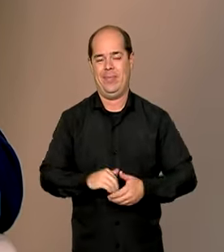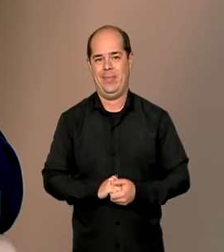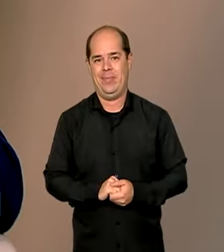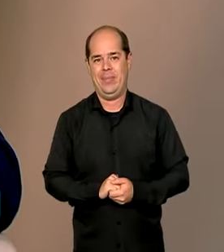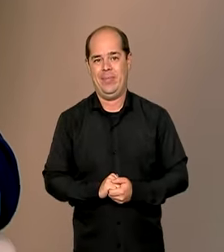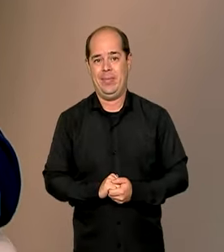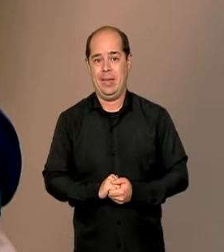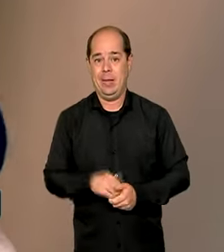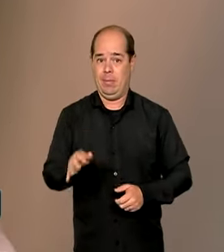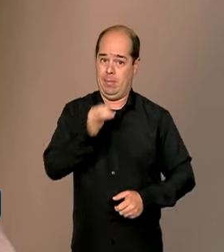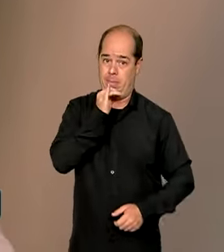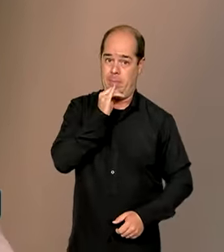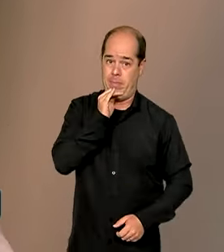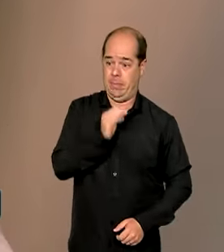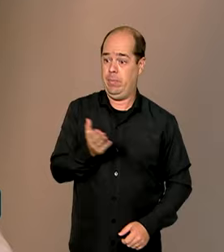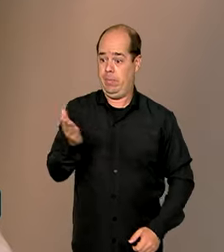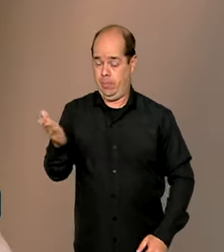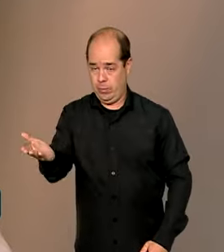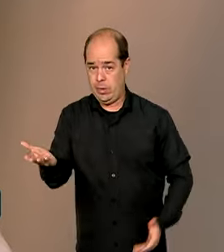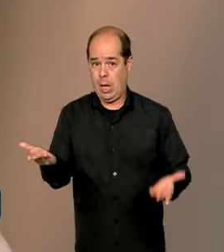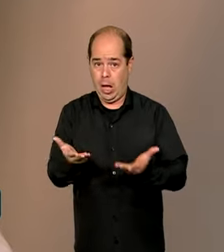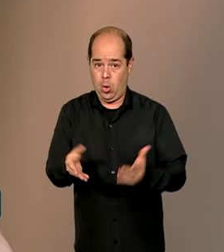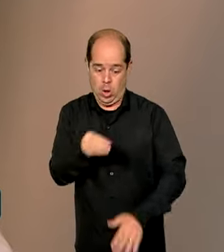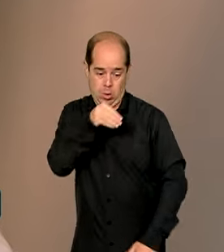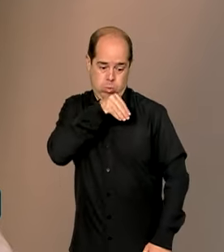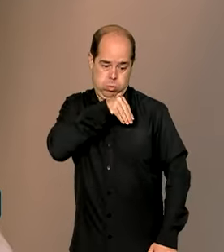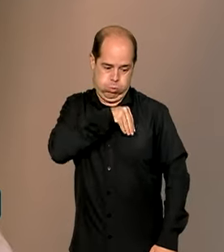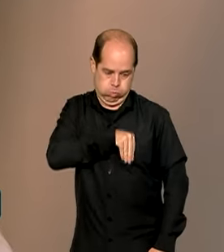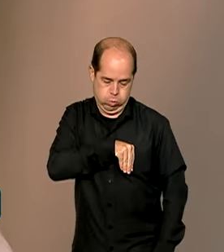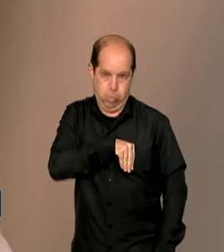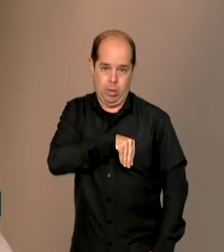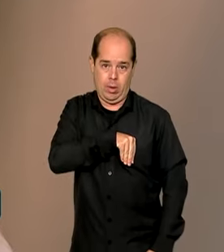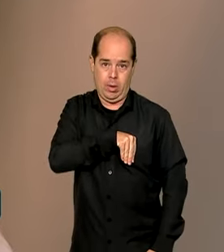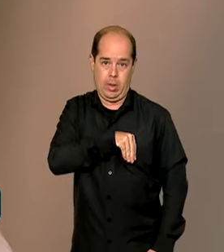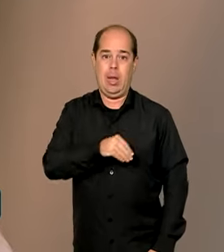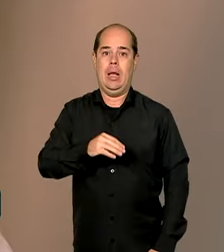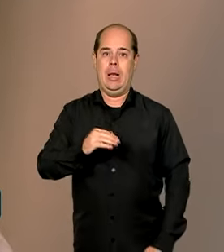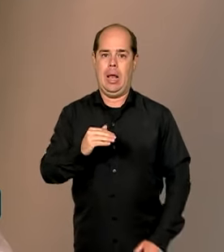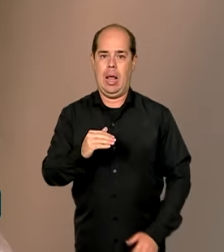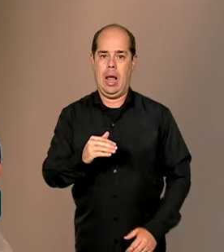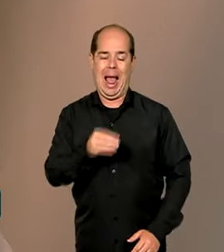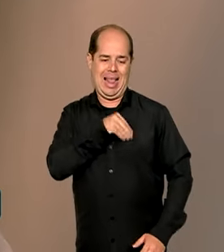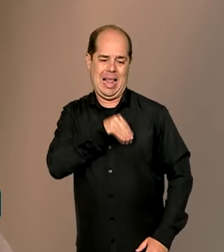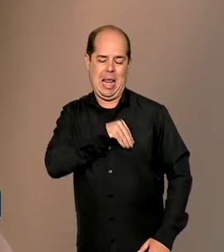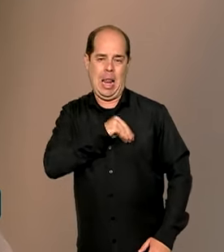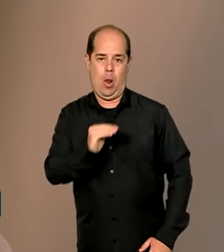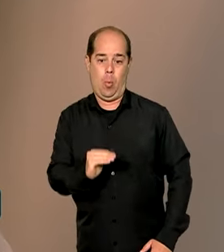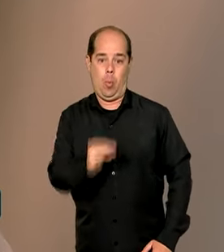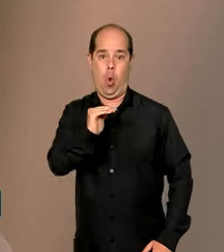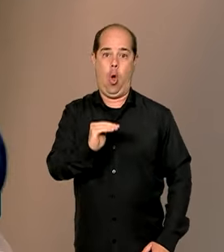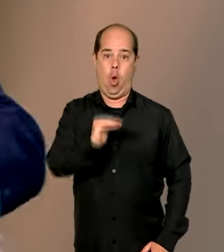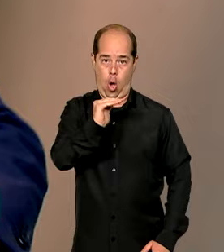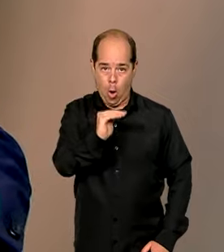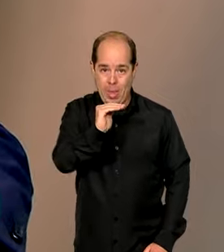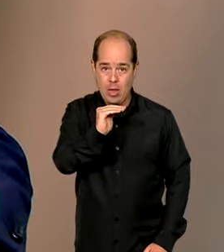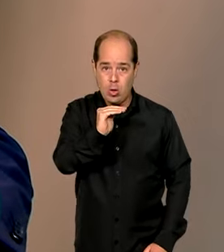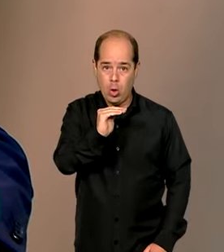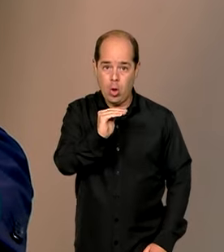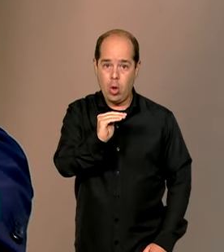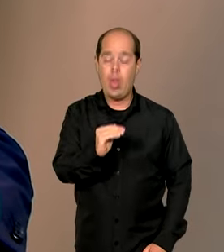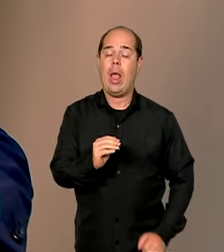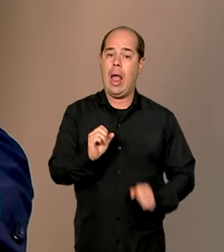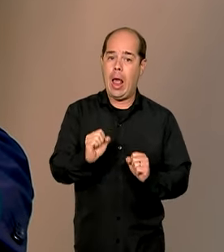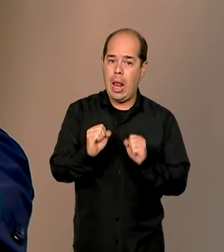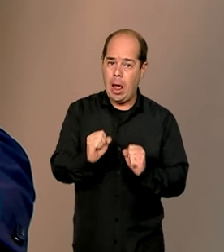400. E agora? Ela recebe o dos salários das pessoas que trabalham e mais metade do